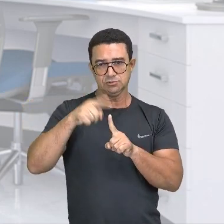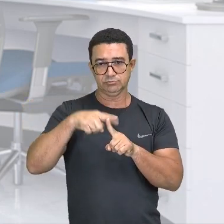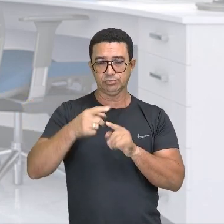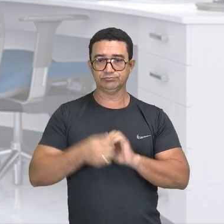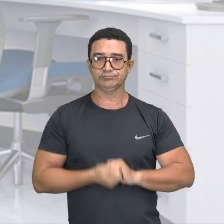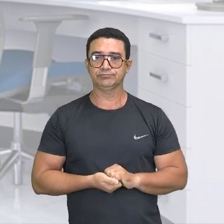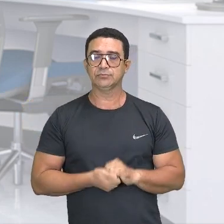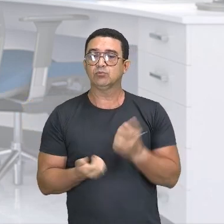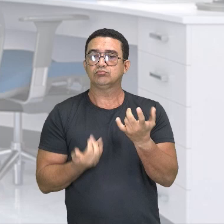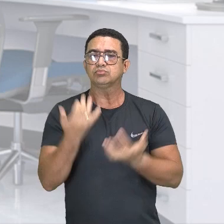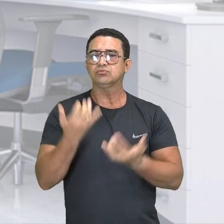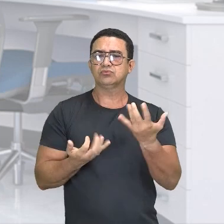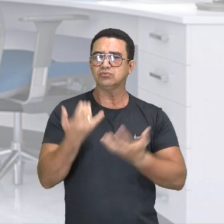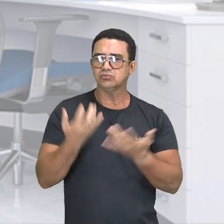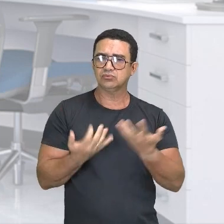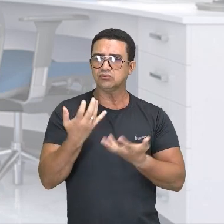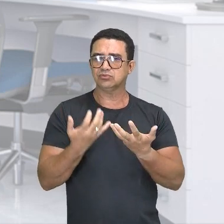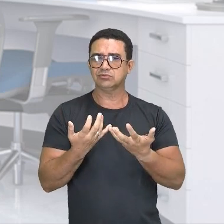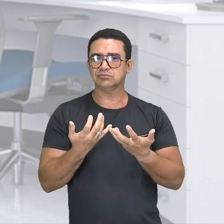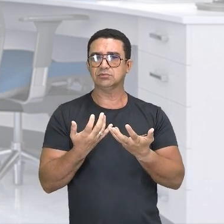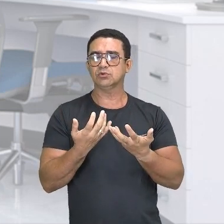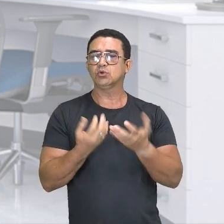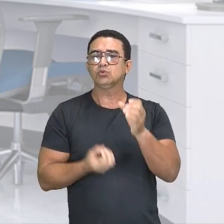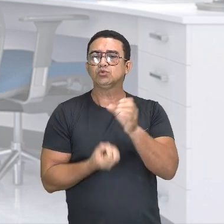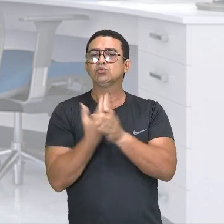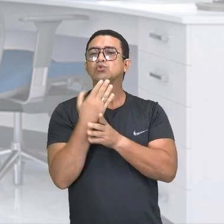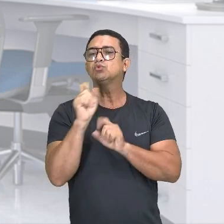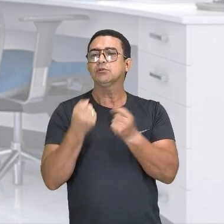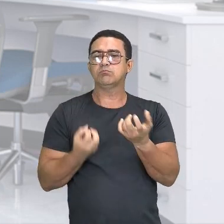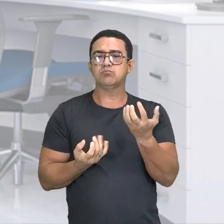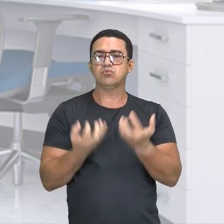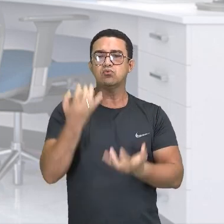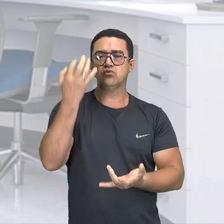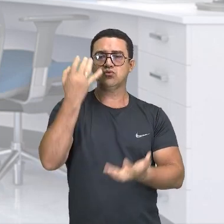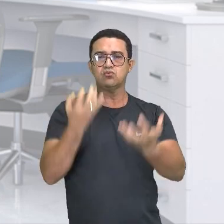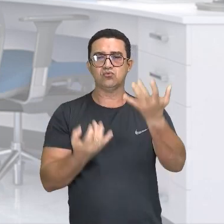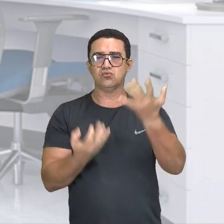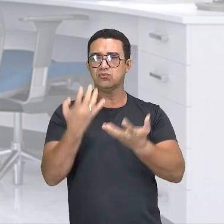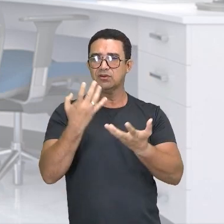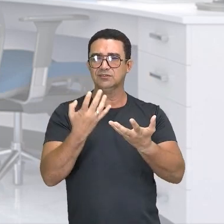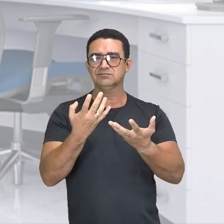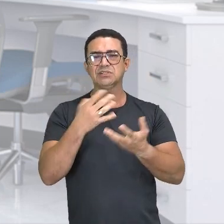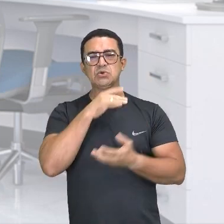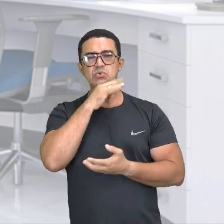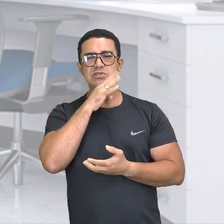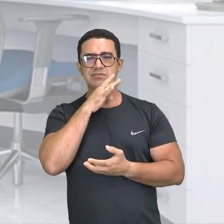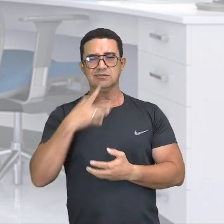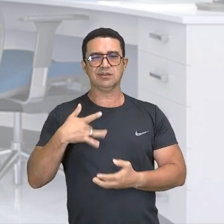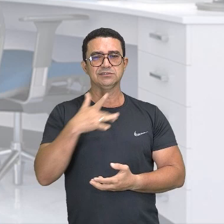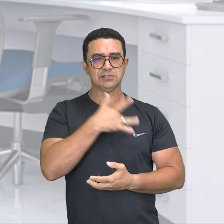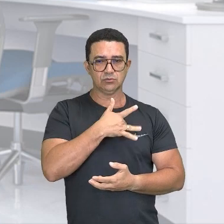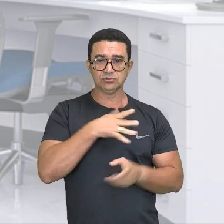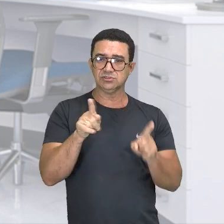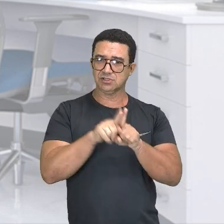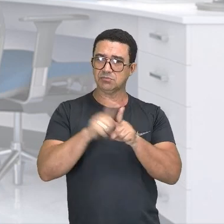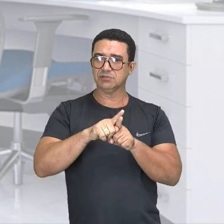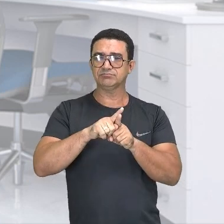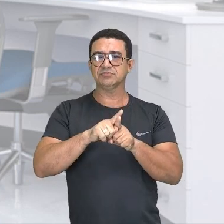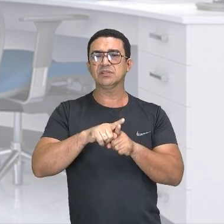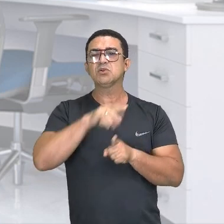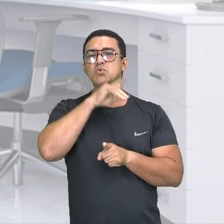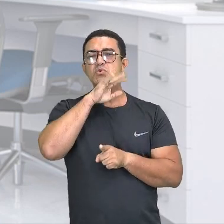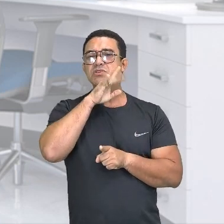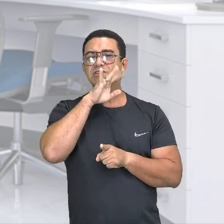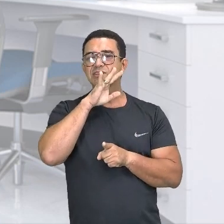desses combustíveis fósseis gera gases muito nocivos à nossa saúde e ao meio ambiente, como,